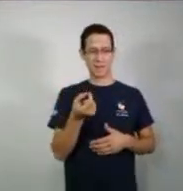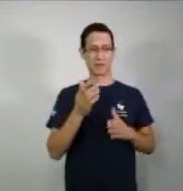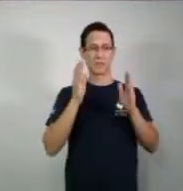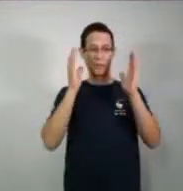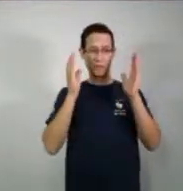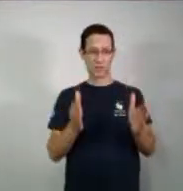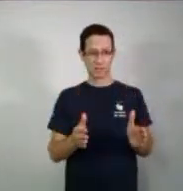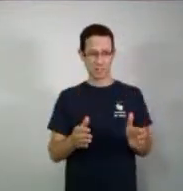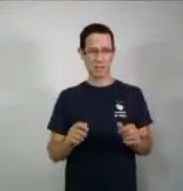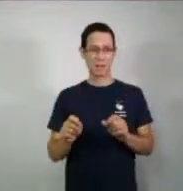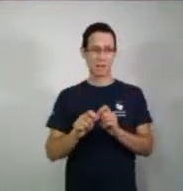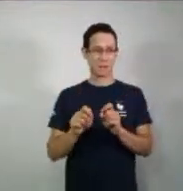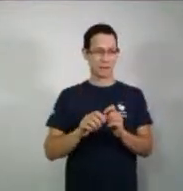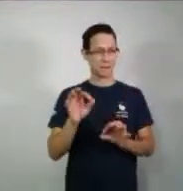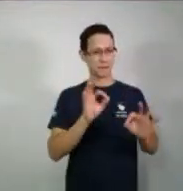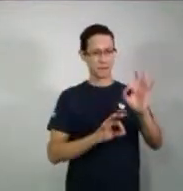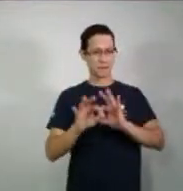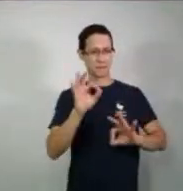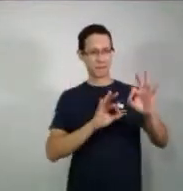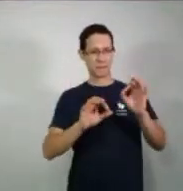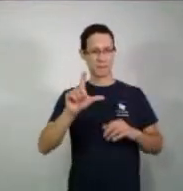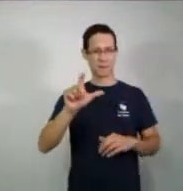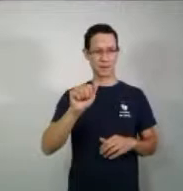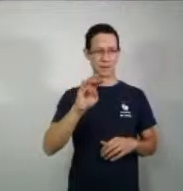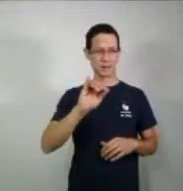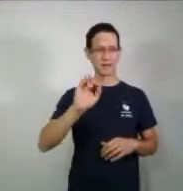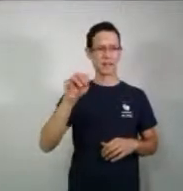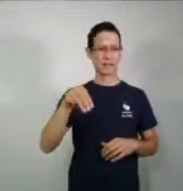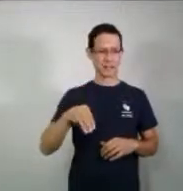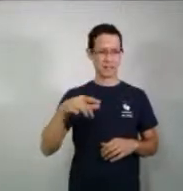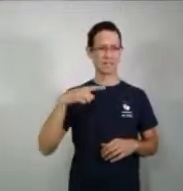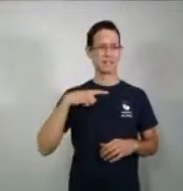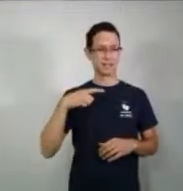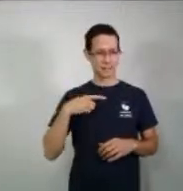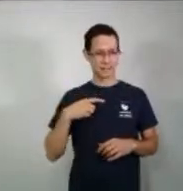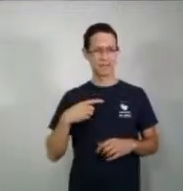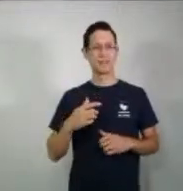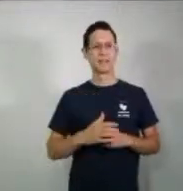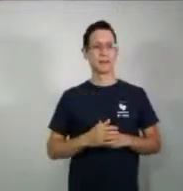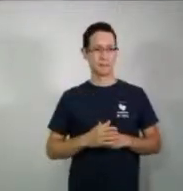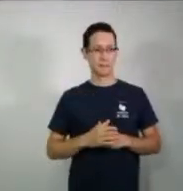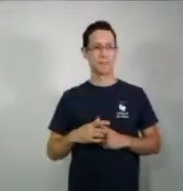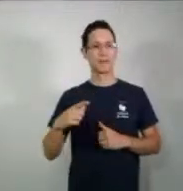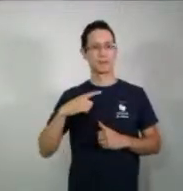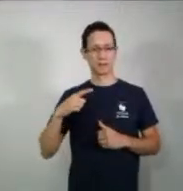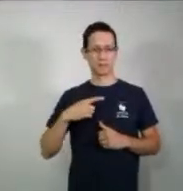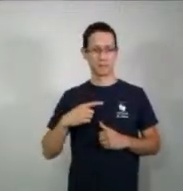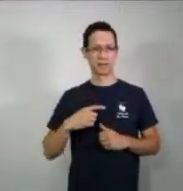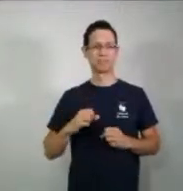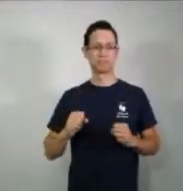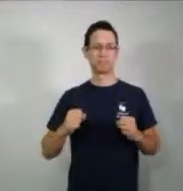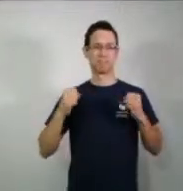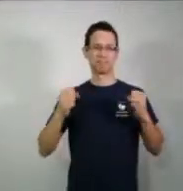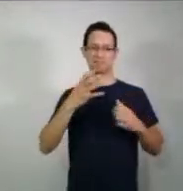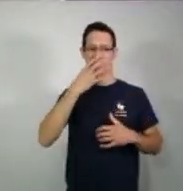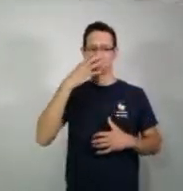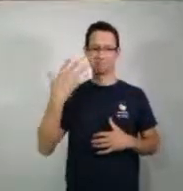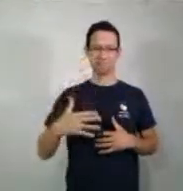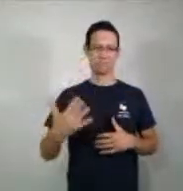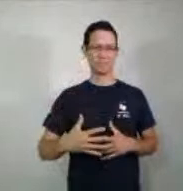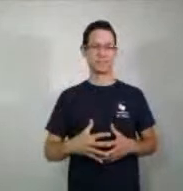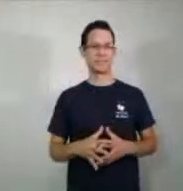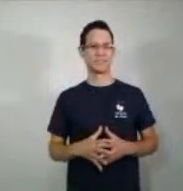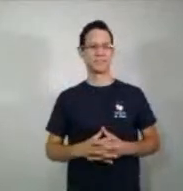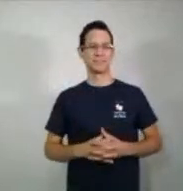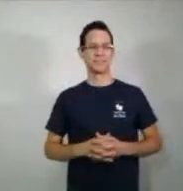tinha poesias publicadas, enfim. Ele foi realmente um homem realmente fora de série, fora de série.